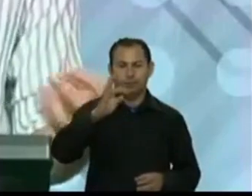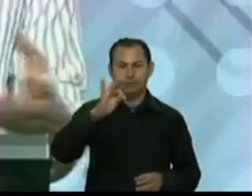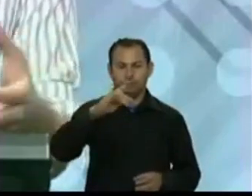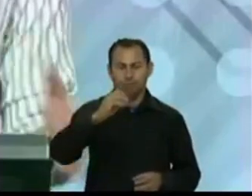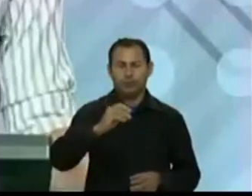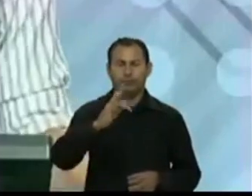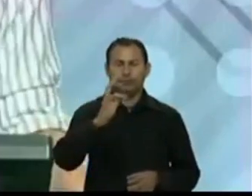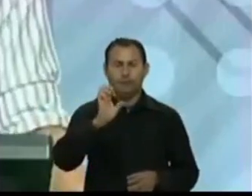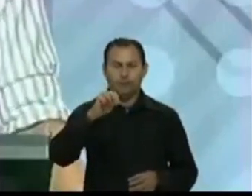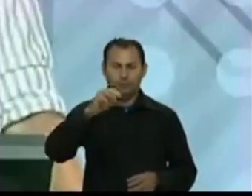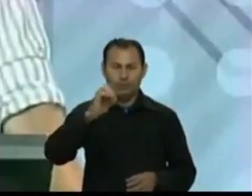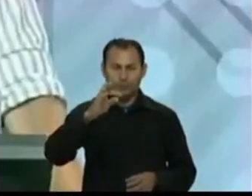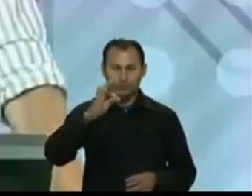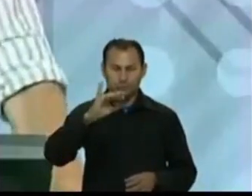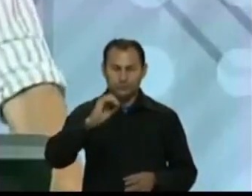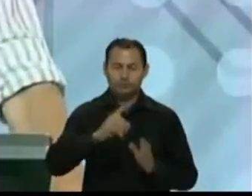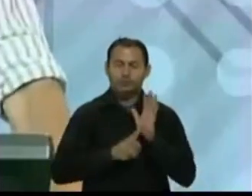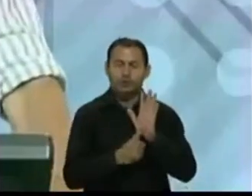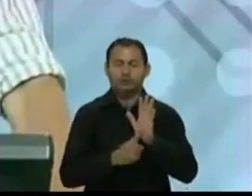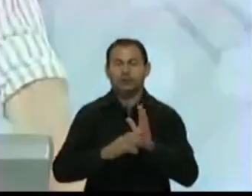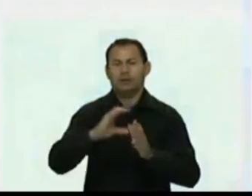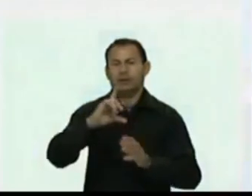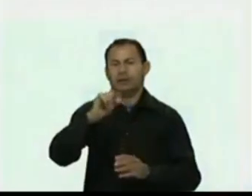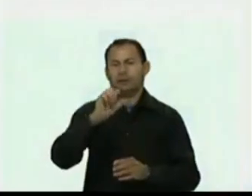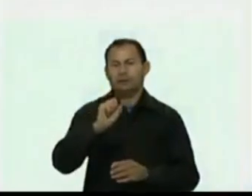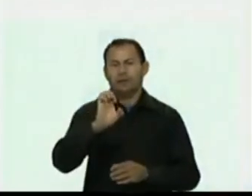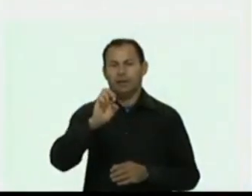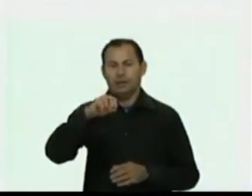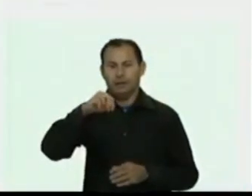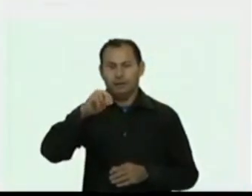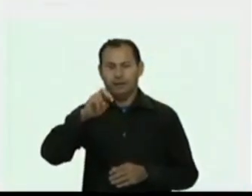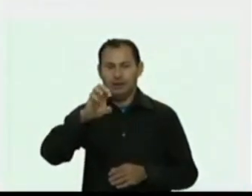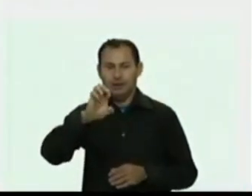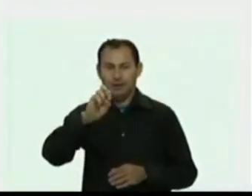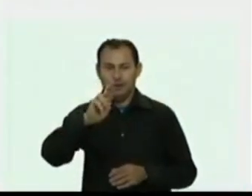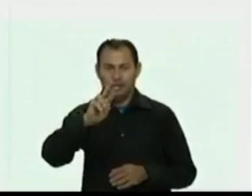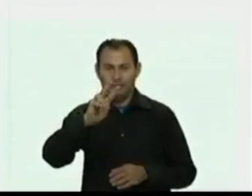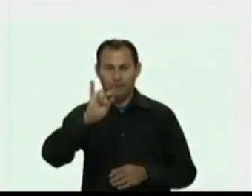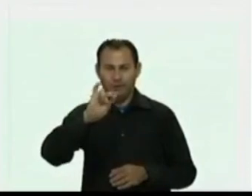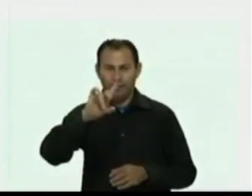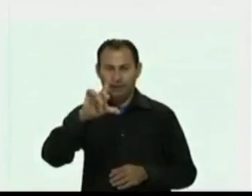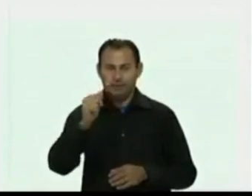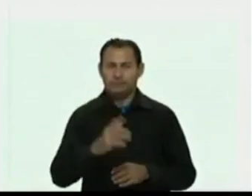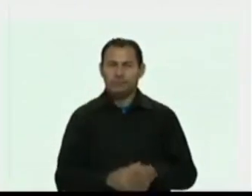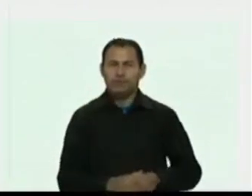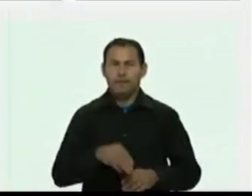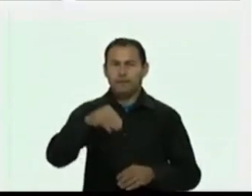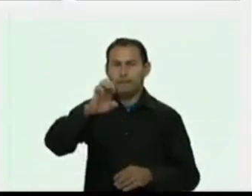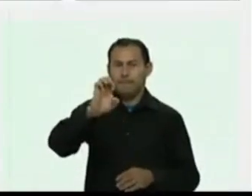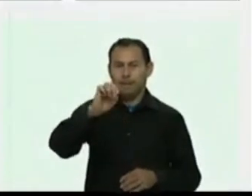fenótipo. Então, aí a gente tem essa demonstração clássica das ervilhas aí do Mendel.